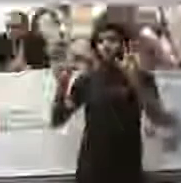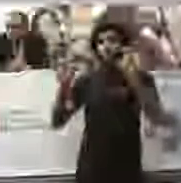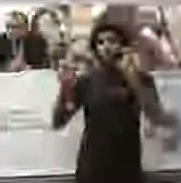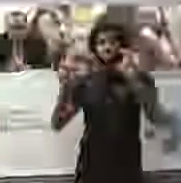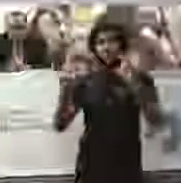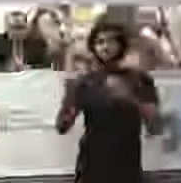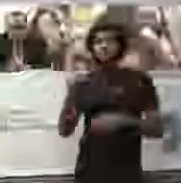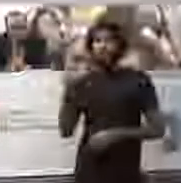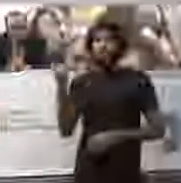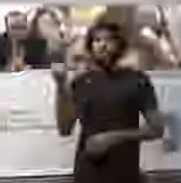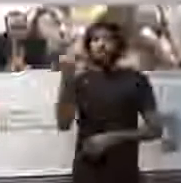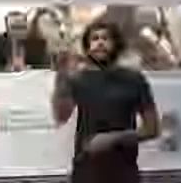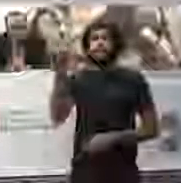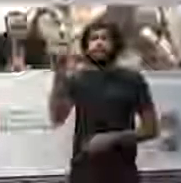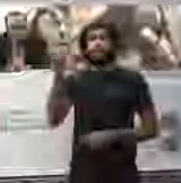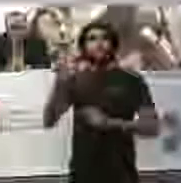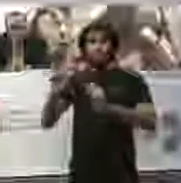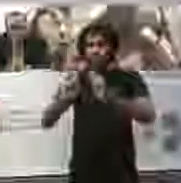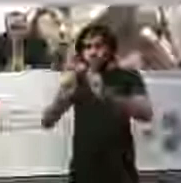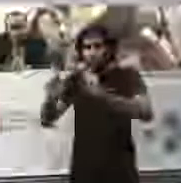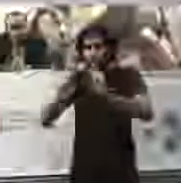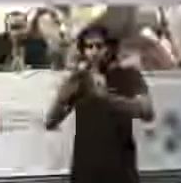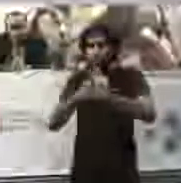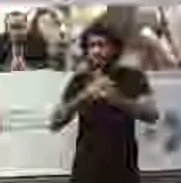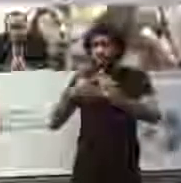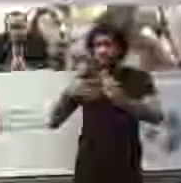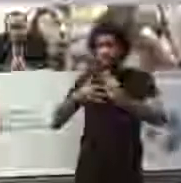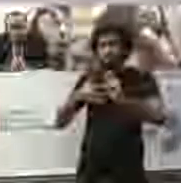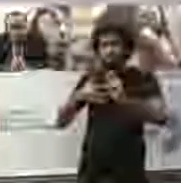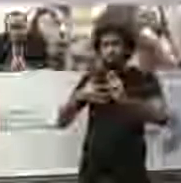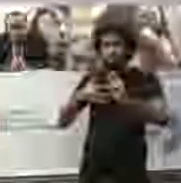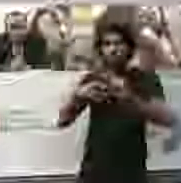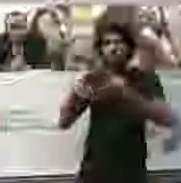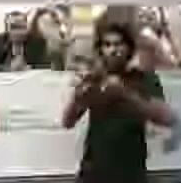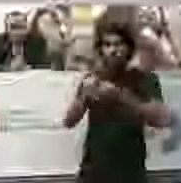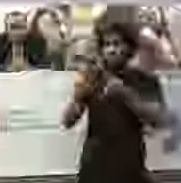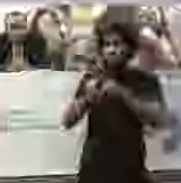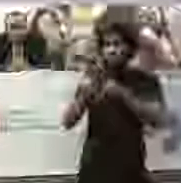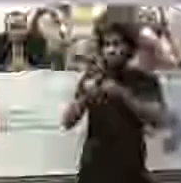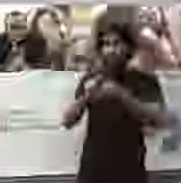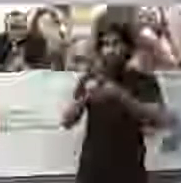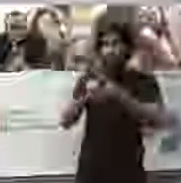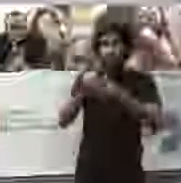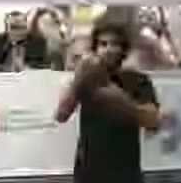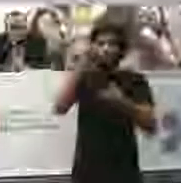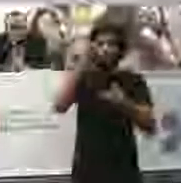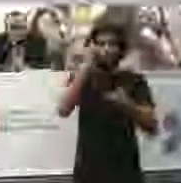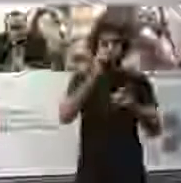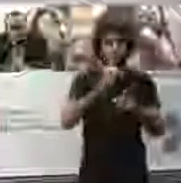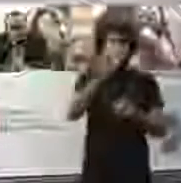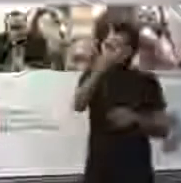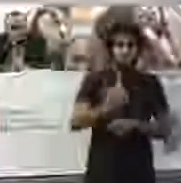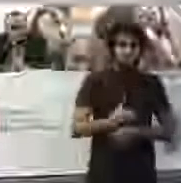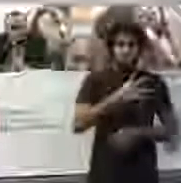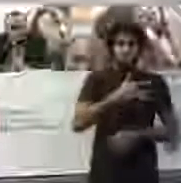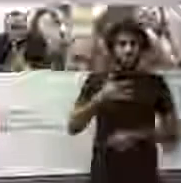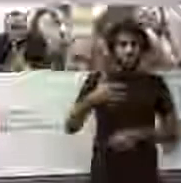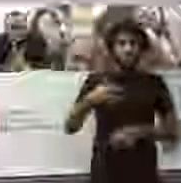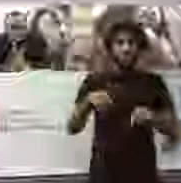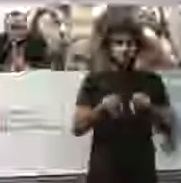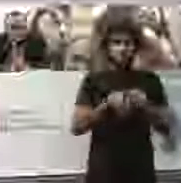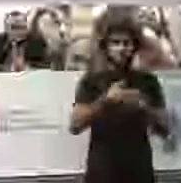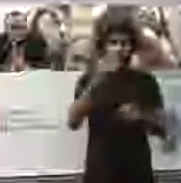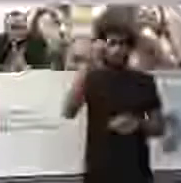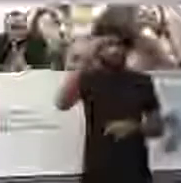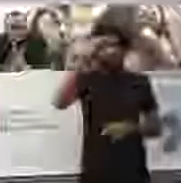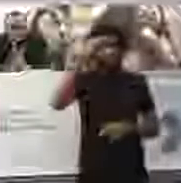regulação na saúde como forma de concretizar o direito constitucional à saúde e evitar que